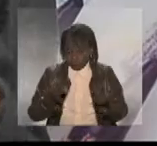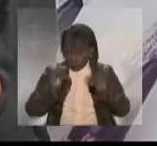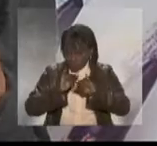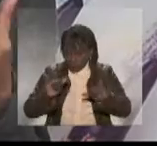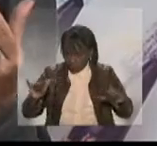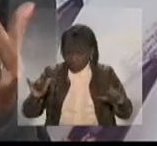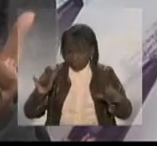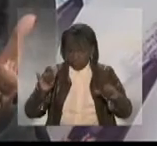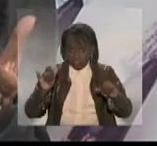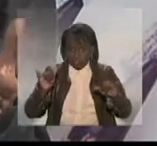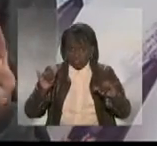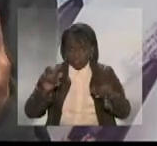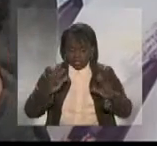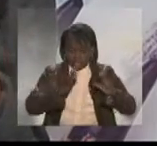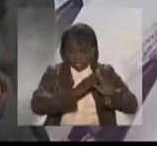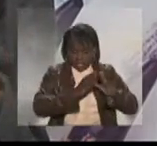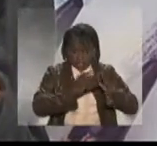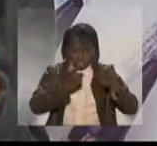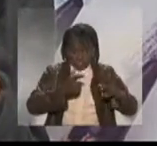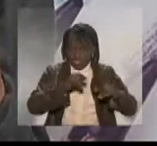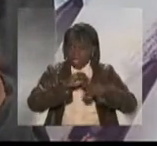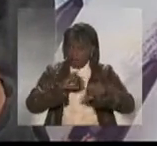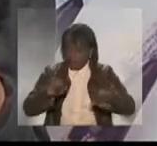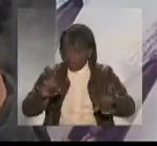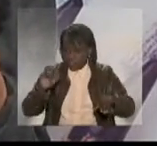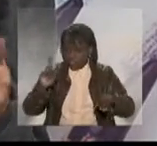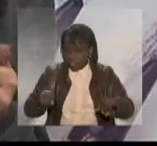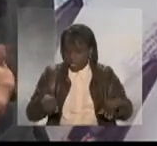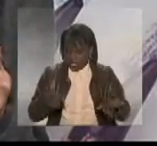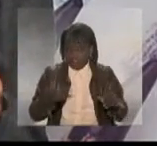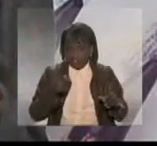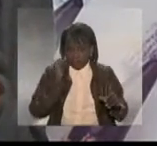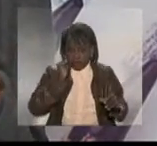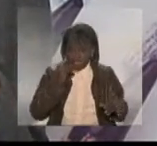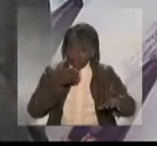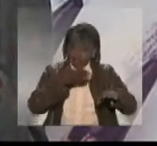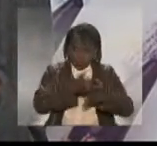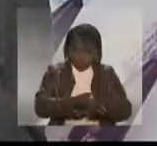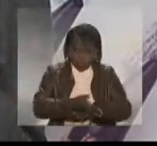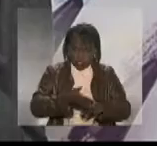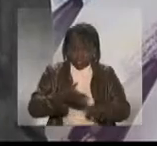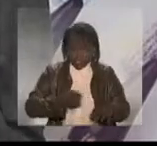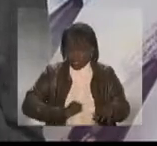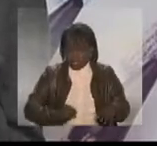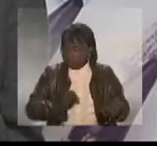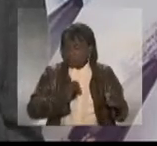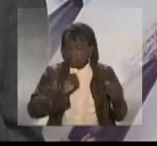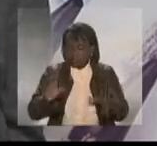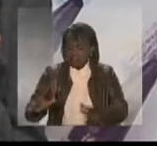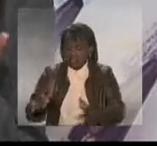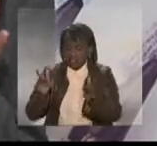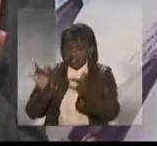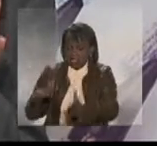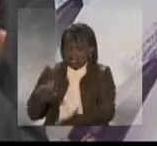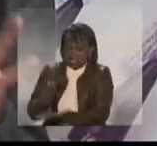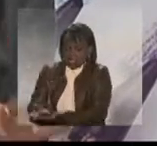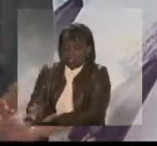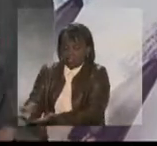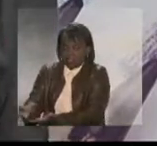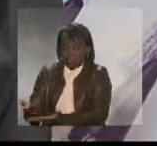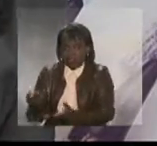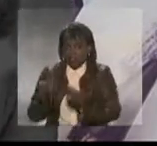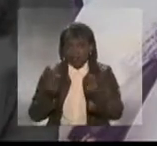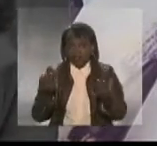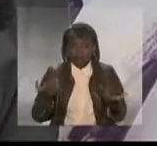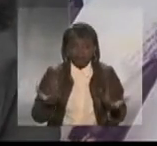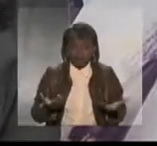É declarado isso? Quer dizer, a clínica que faz declara de alguma forma que elas estavam lá, joga um corpo em algum lugar. Como é que você